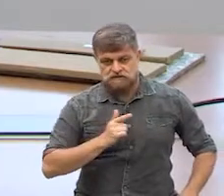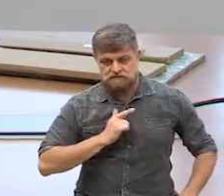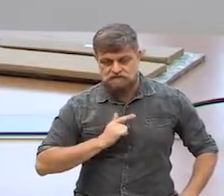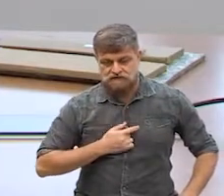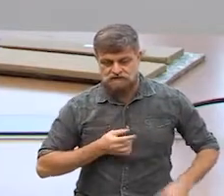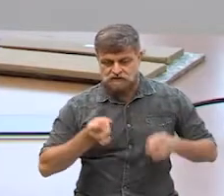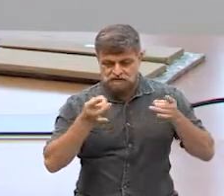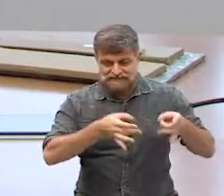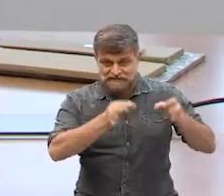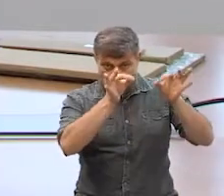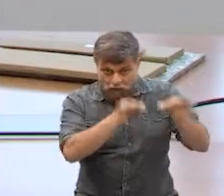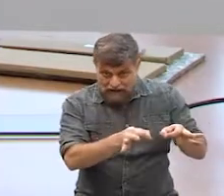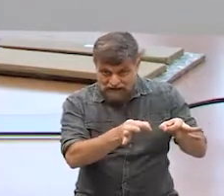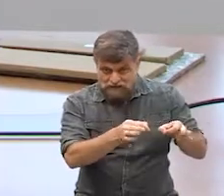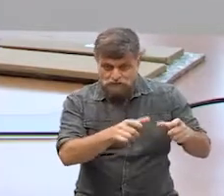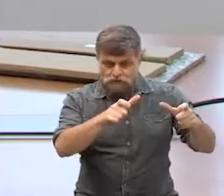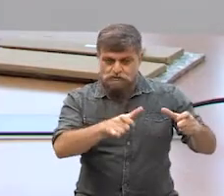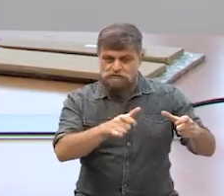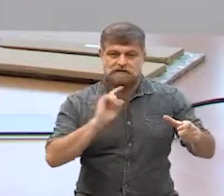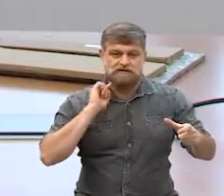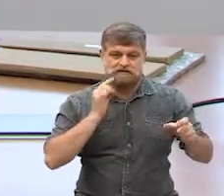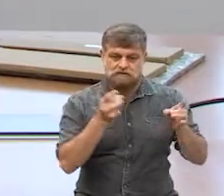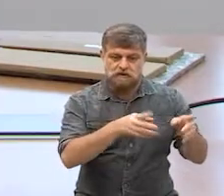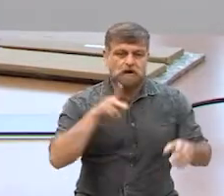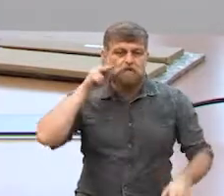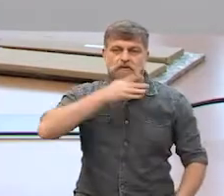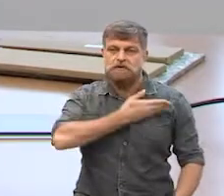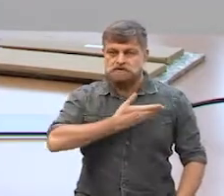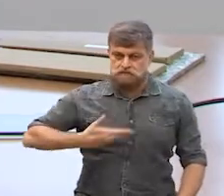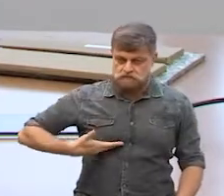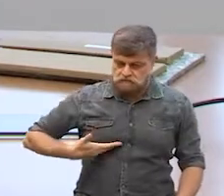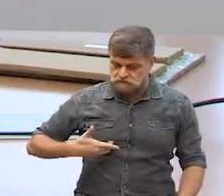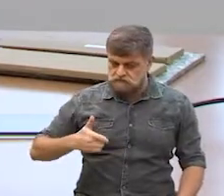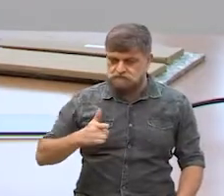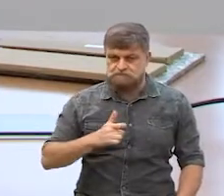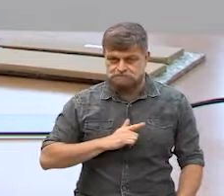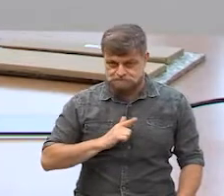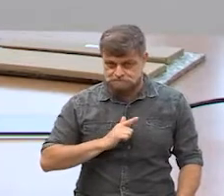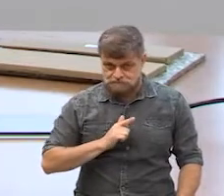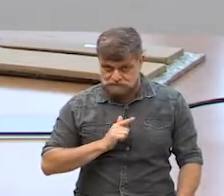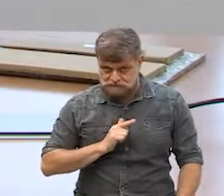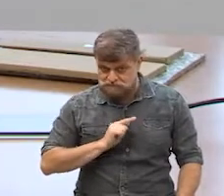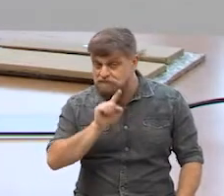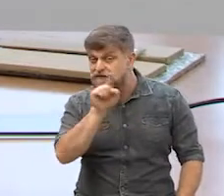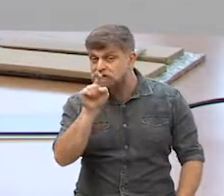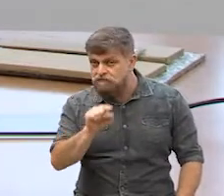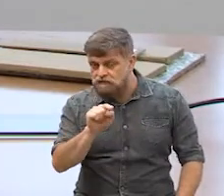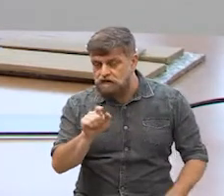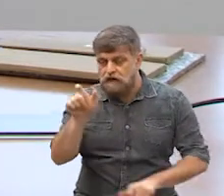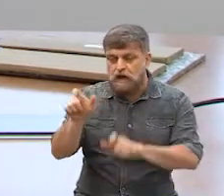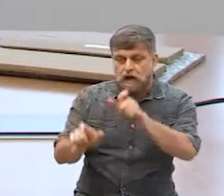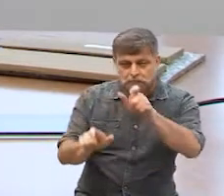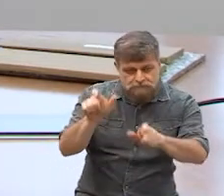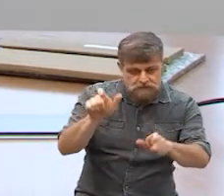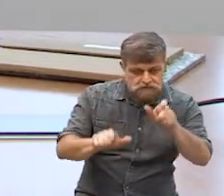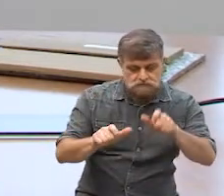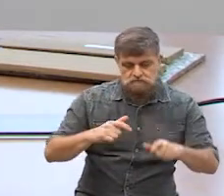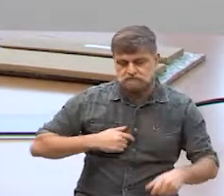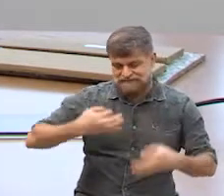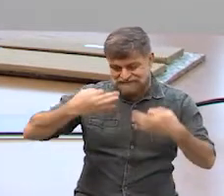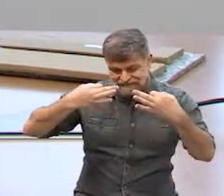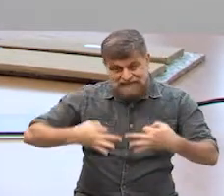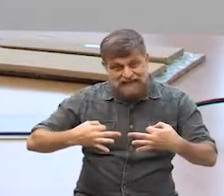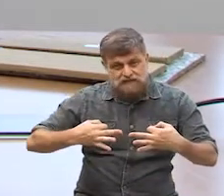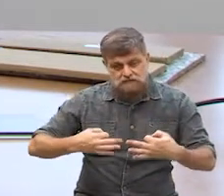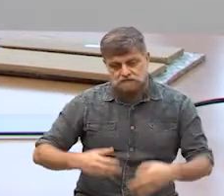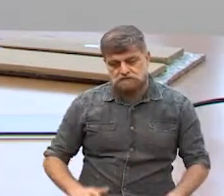descarte correto, né, se a gente tivesse políticas públicas que fossem, por pessoas que fossem sérias,